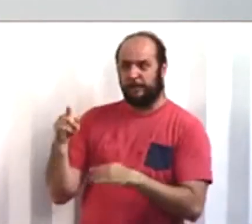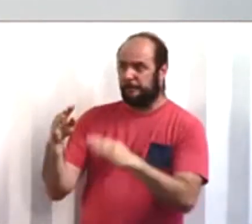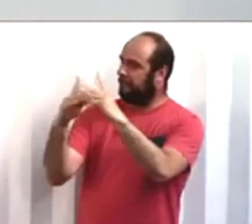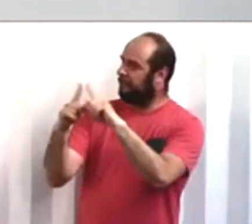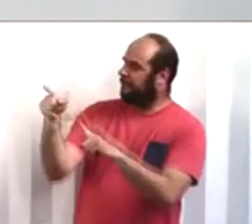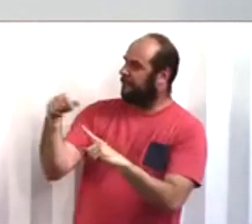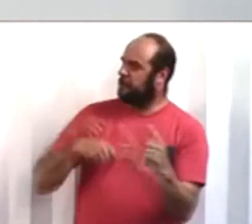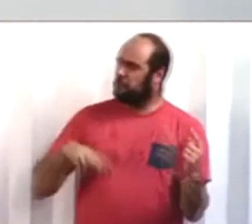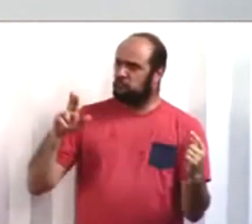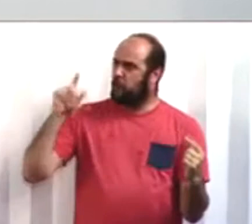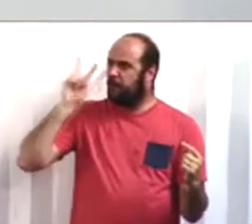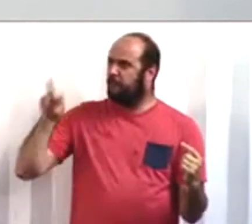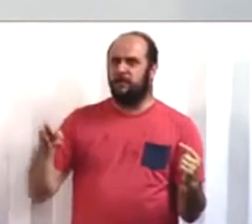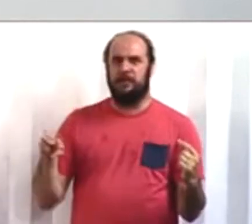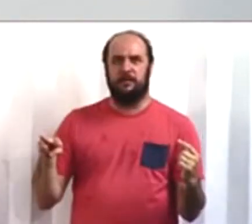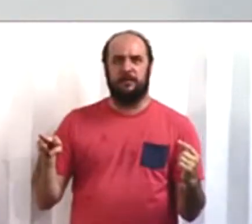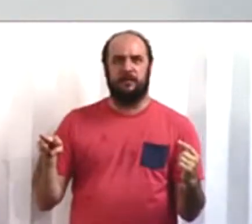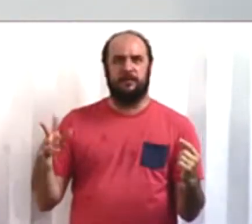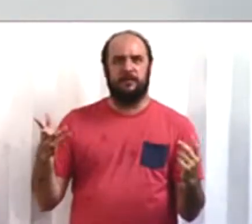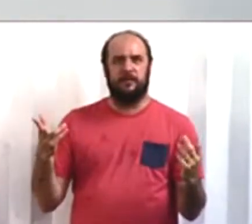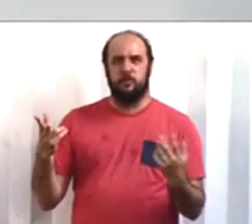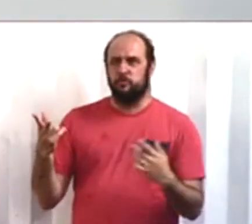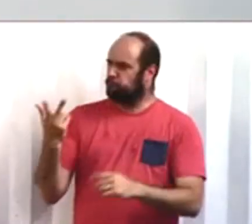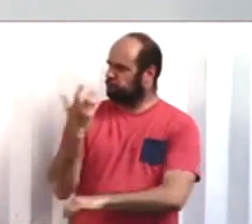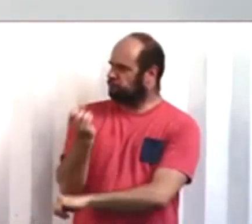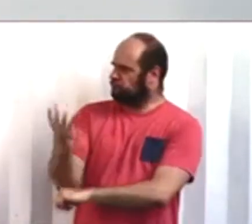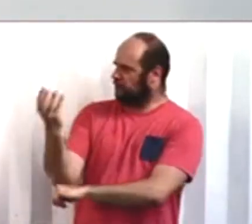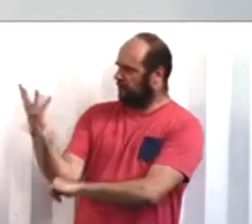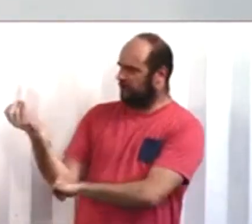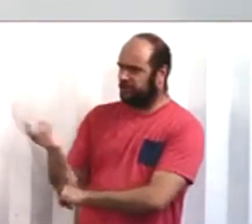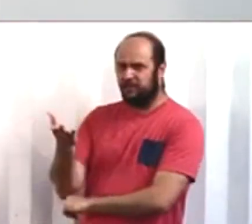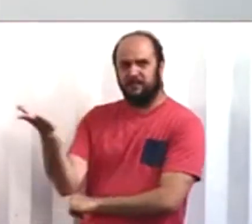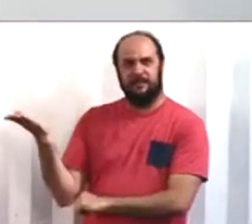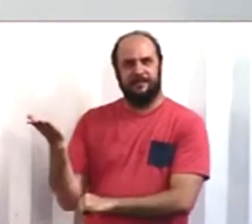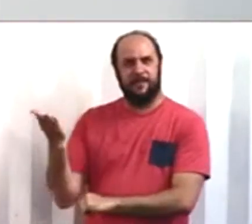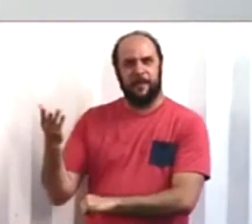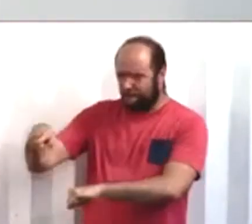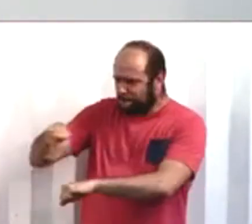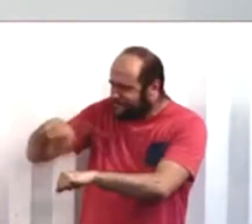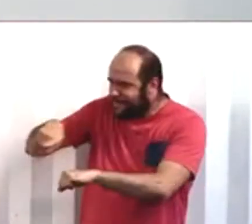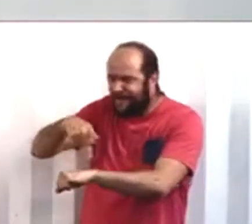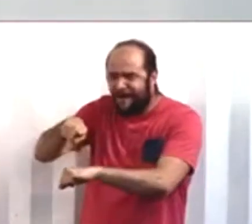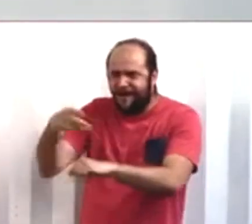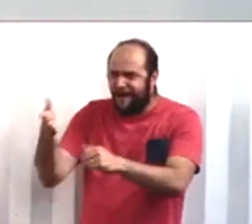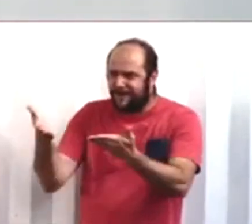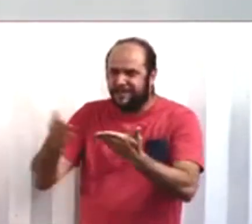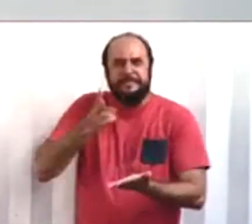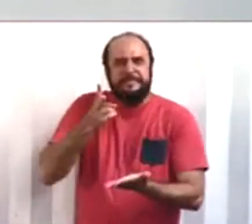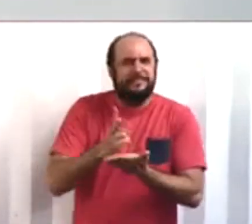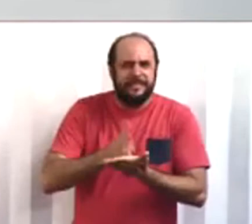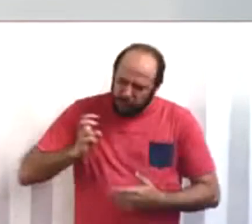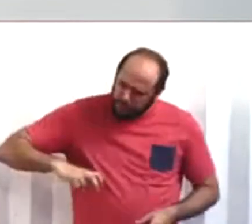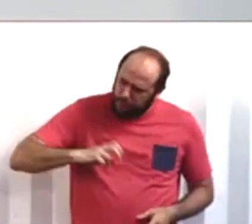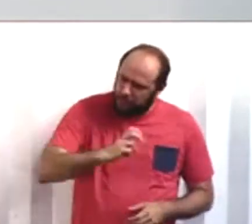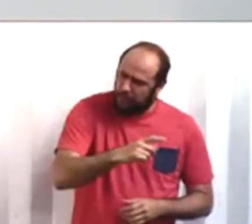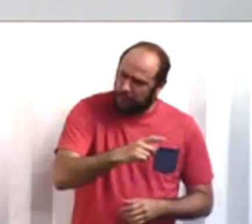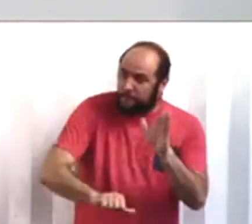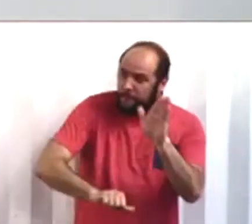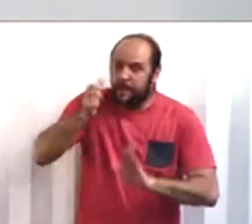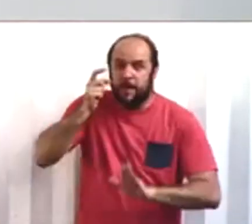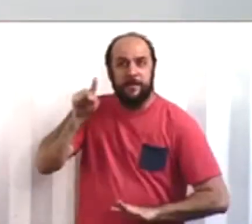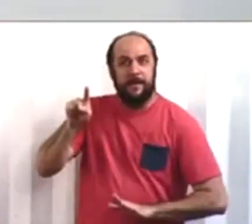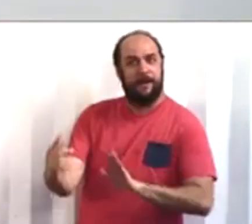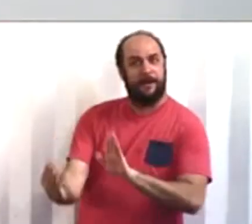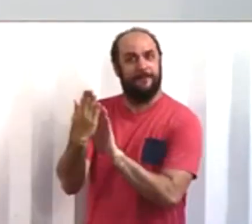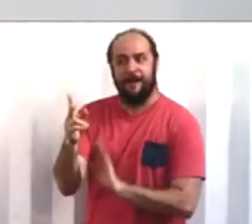neste lugar, ou um jardim neste lugar, uma praça, aqui eu passo tanto por aqui, e eu nunca parei